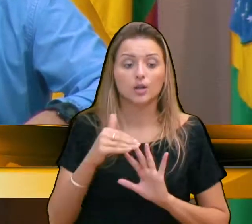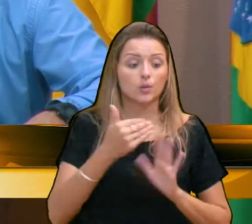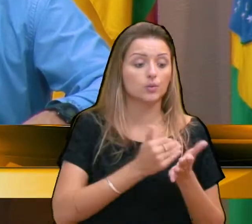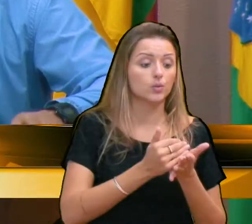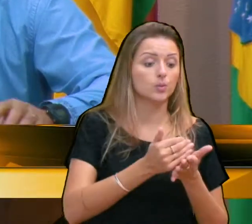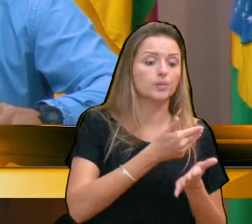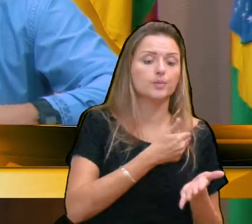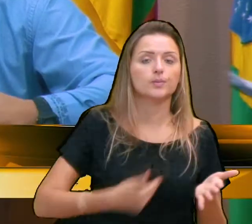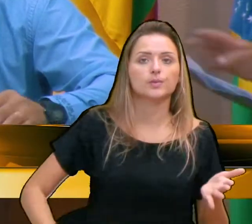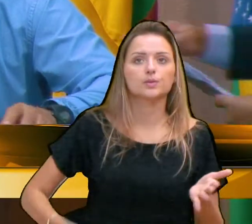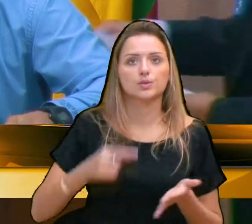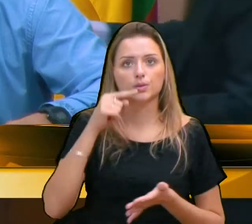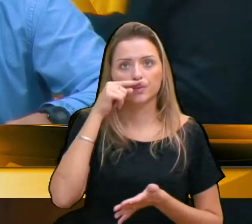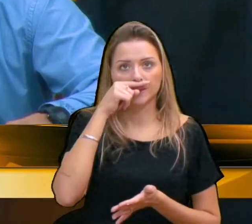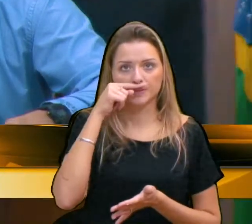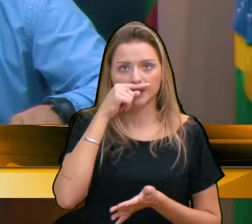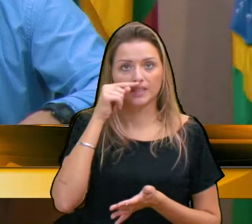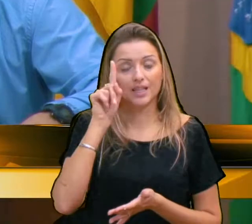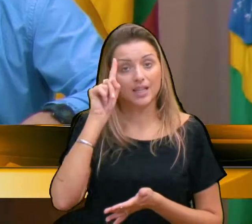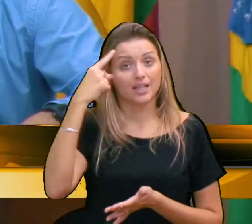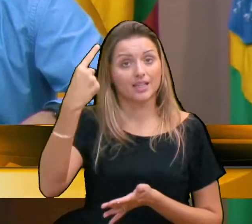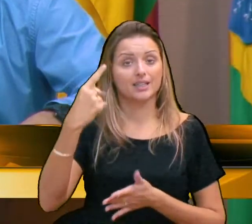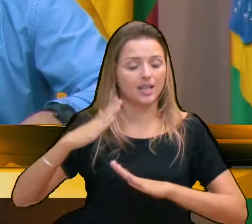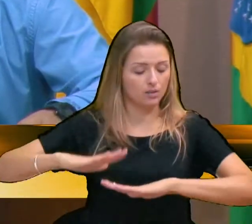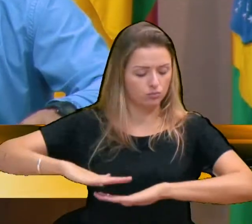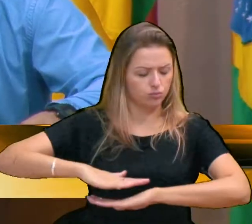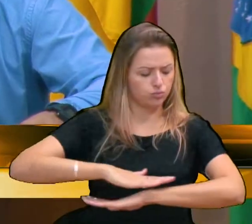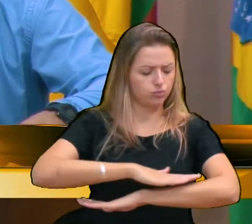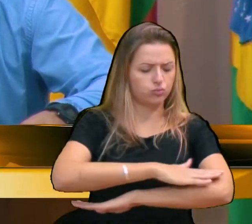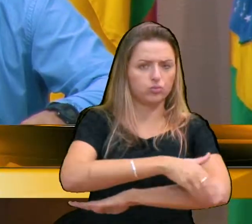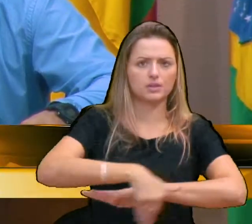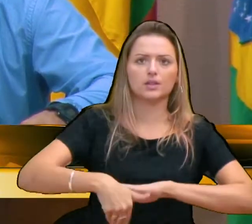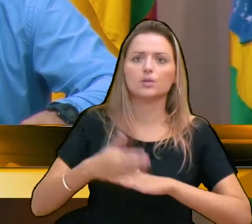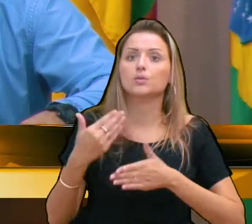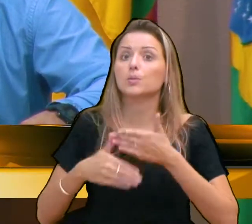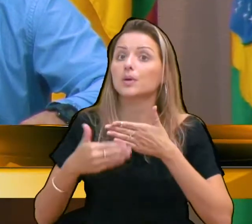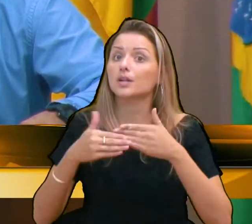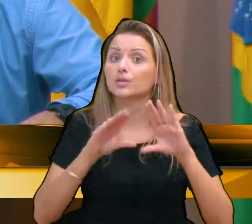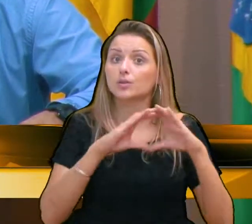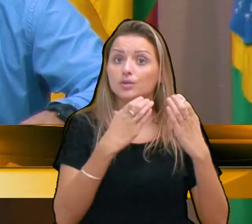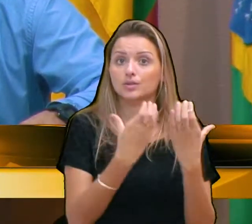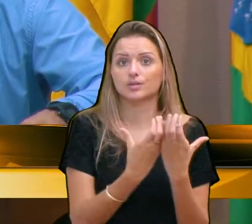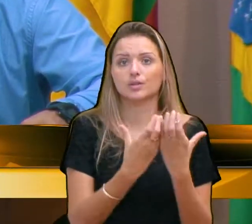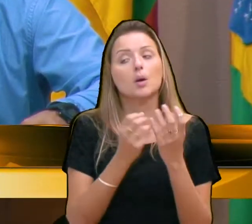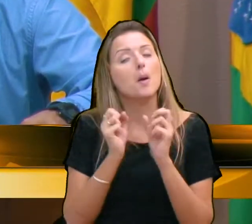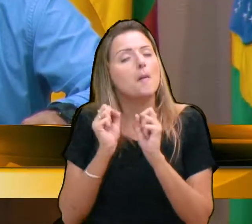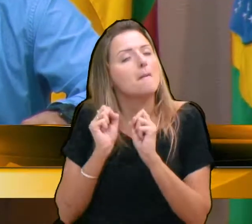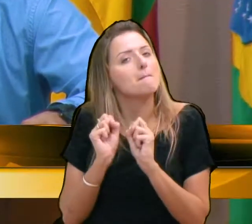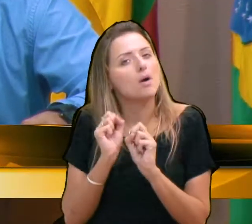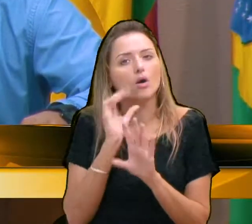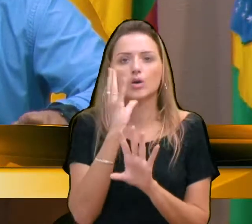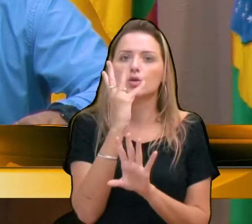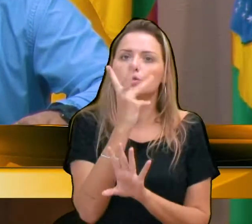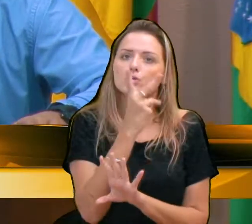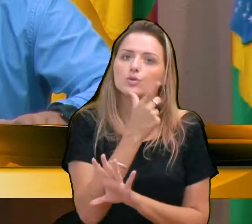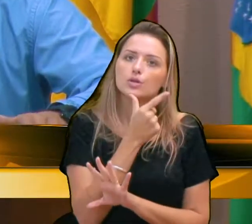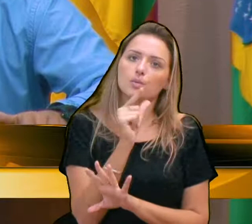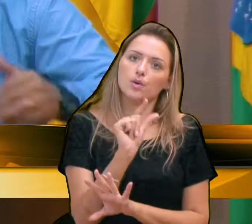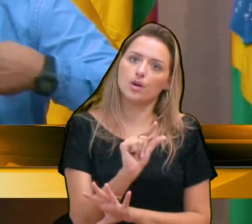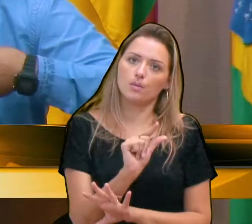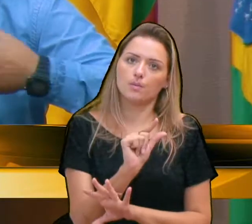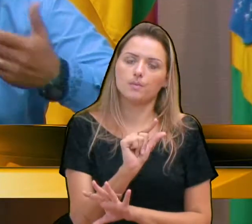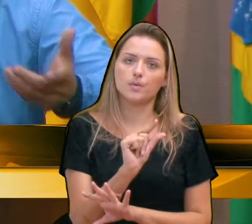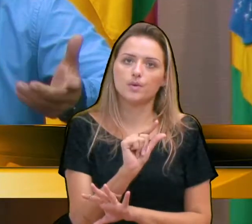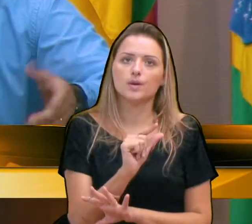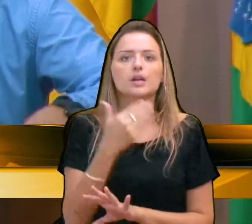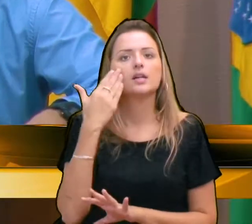que a ideia era levar o asfalto para todas as comunidades. Talvez isso demore um pouco mais. A gente sabe que